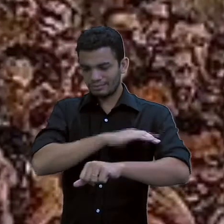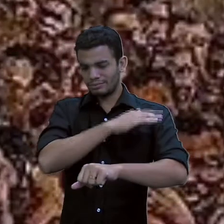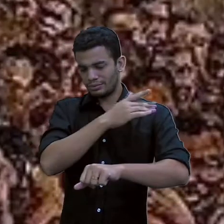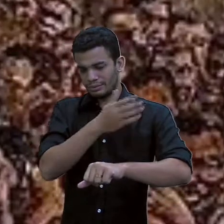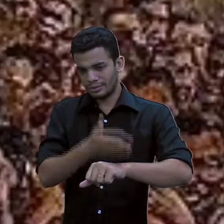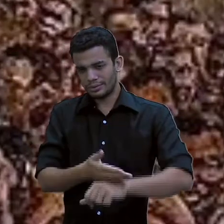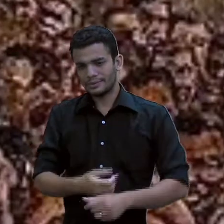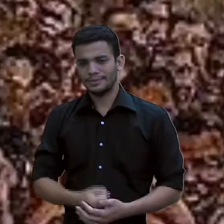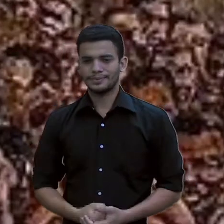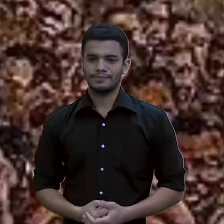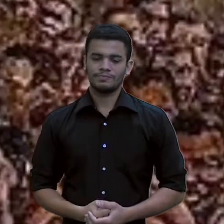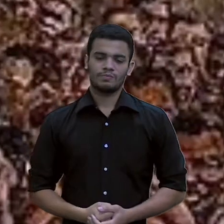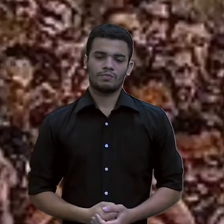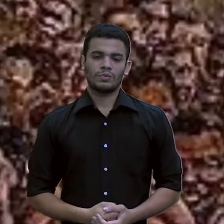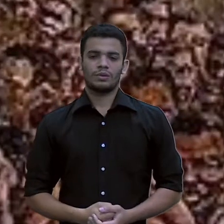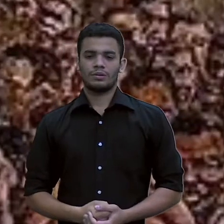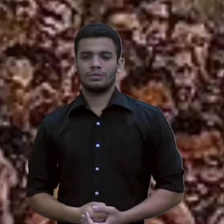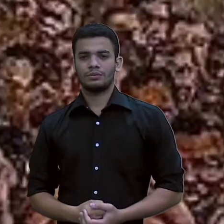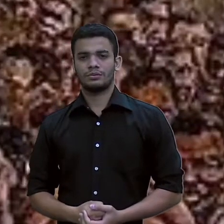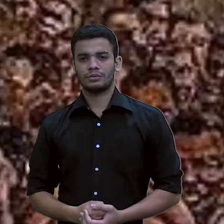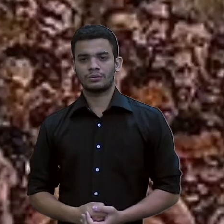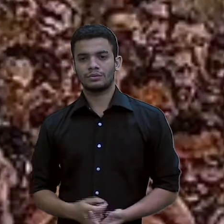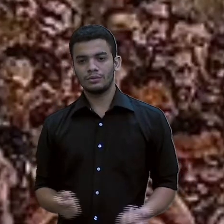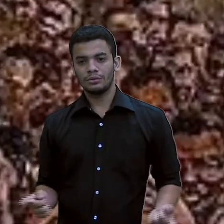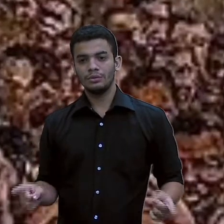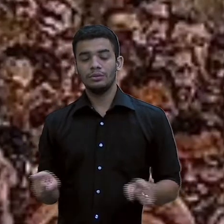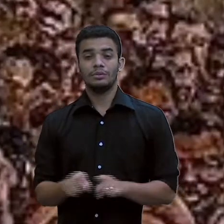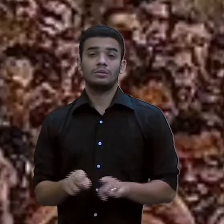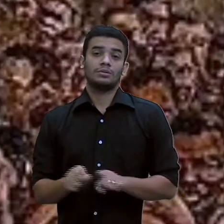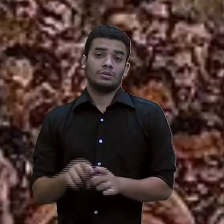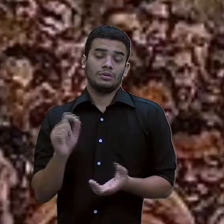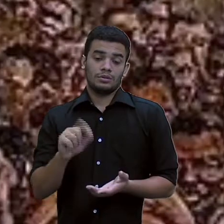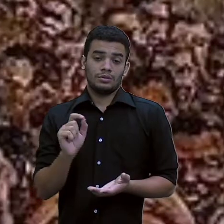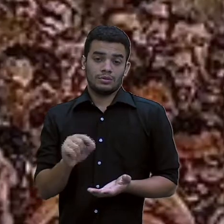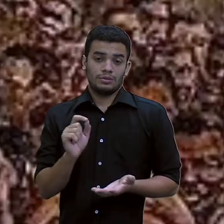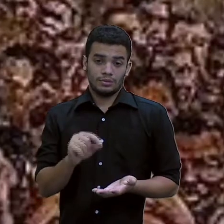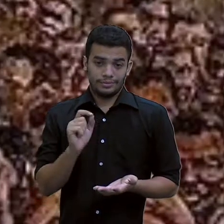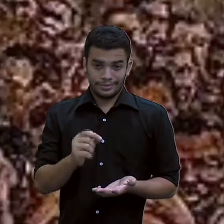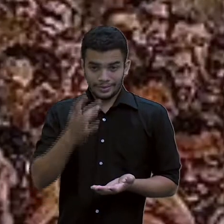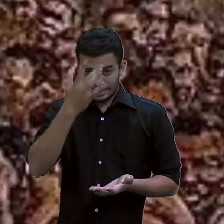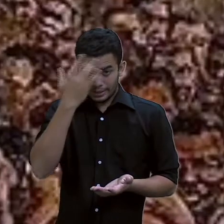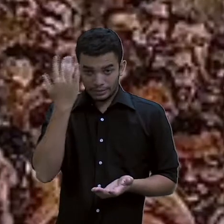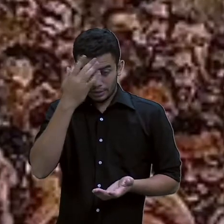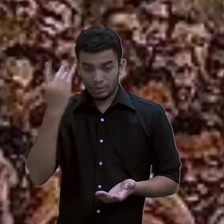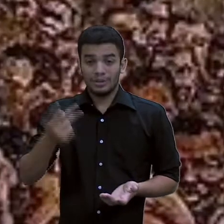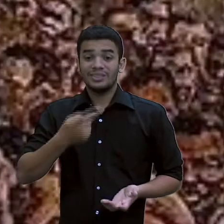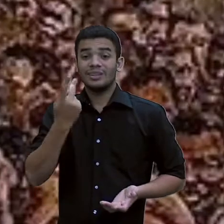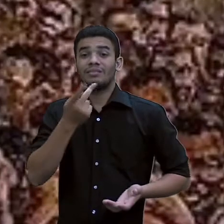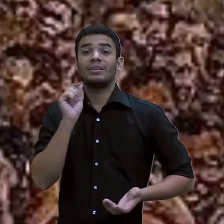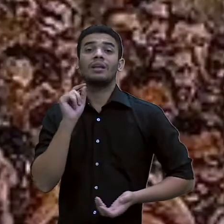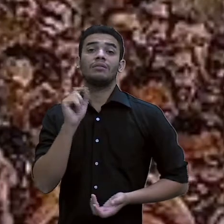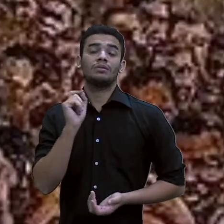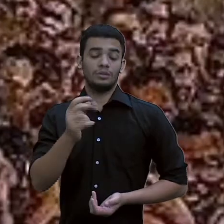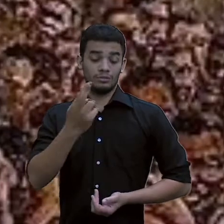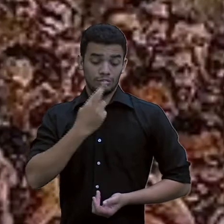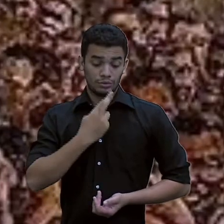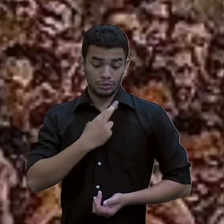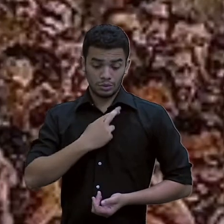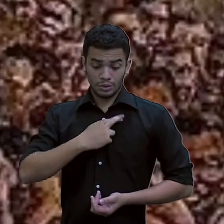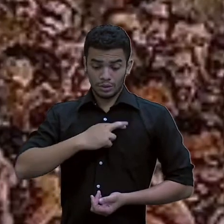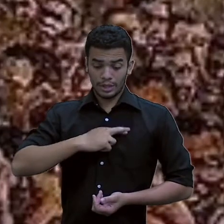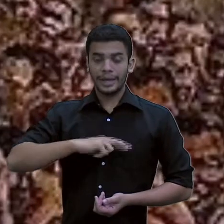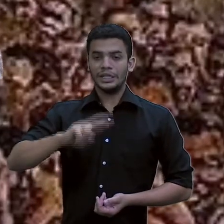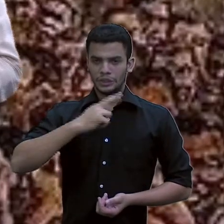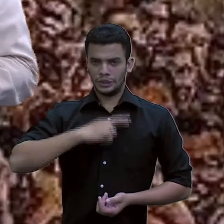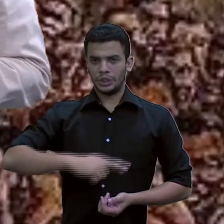demanda econômica, a escravidão africana foi justificada pelo discurso religioso cristão da época,